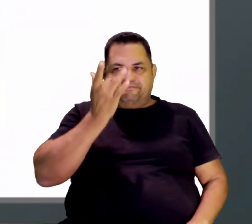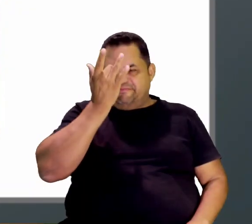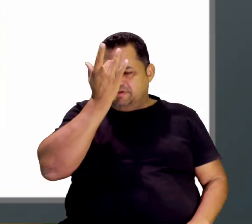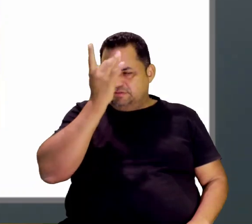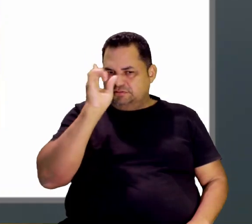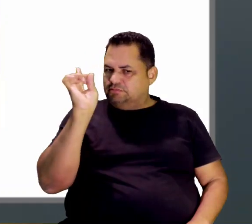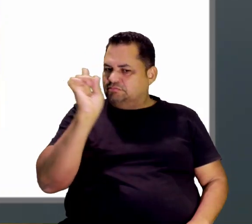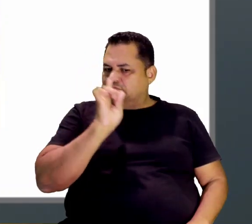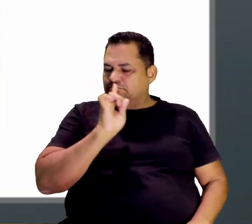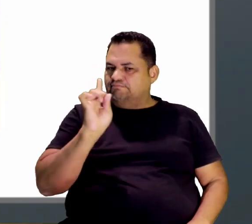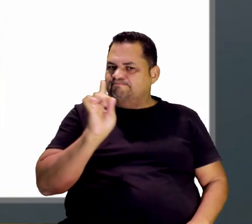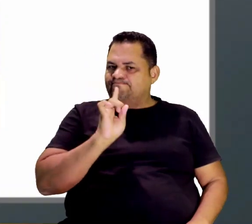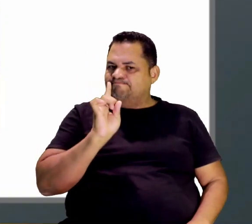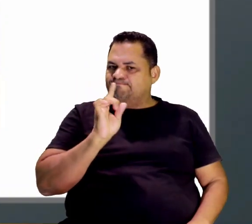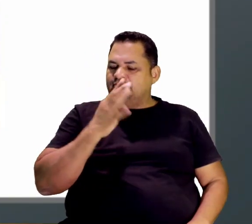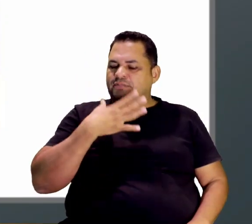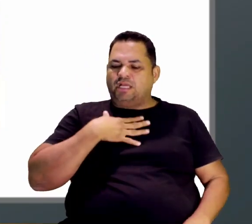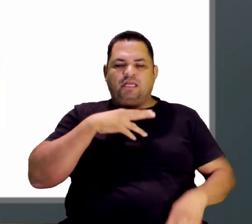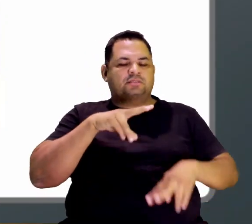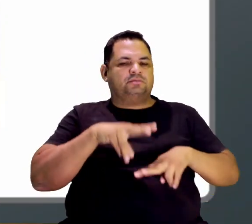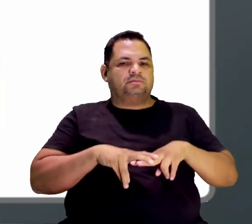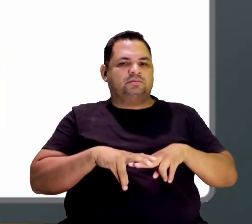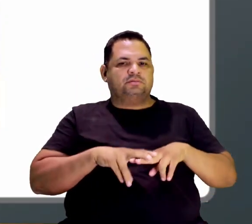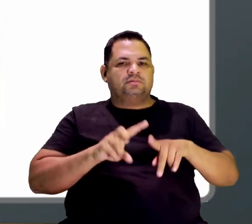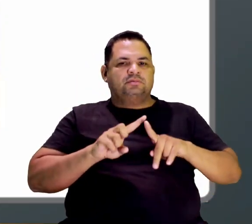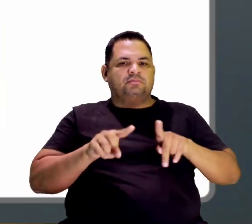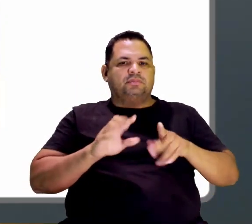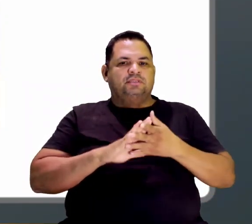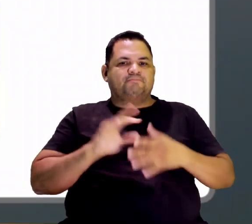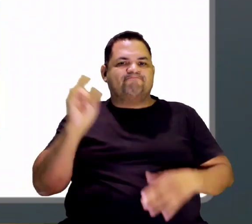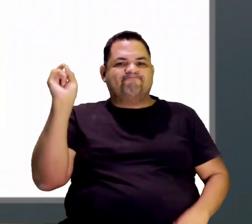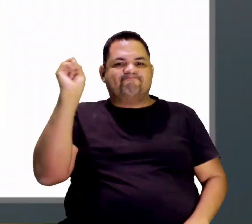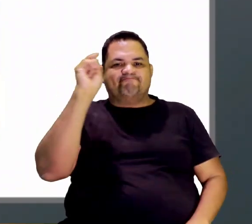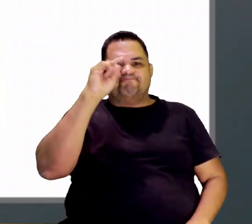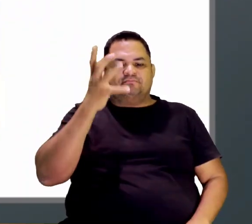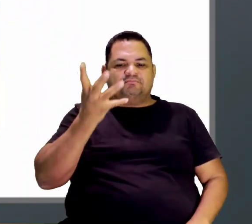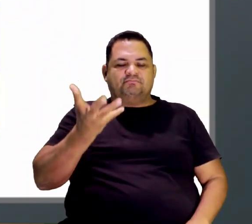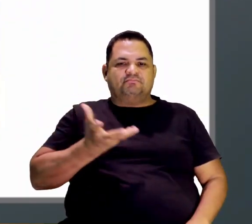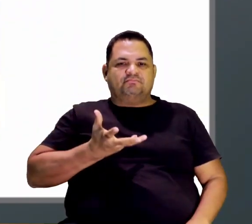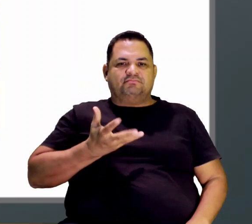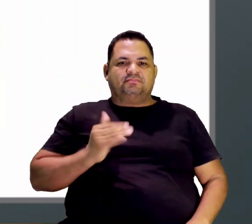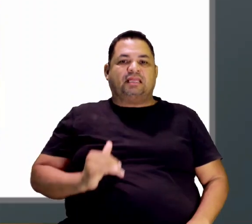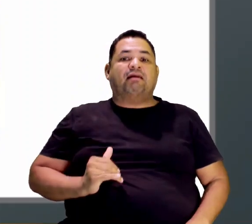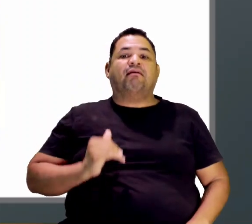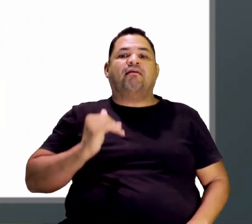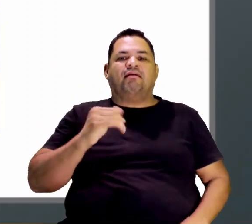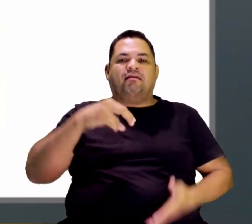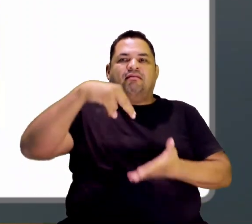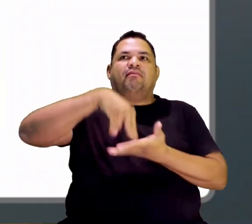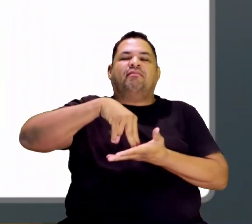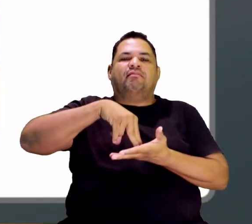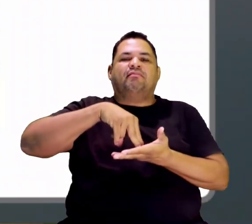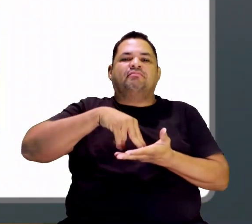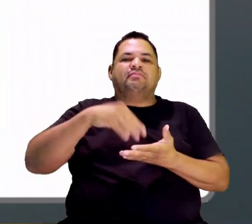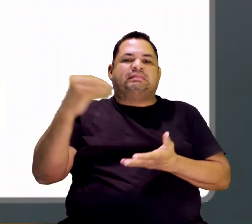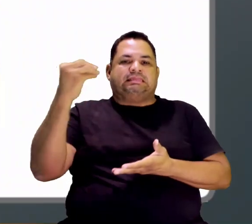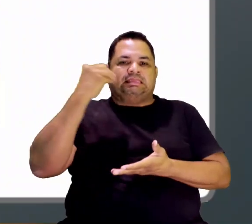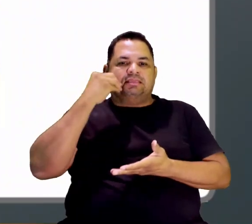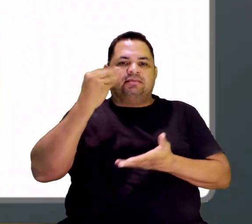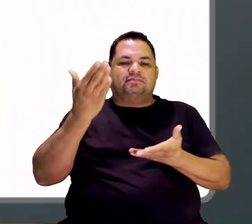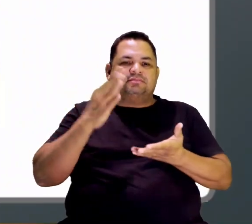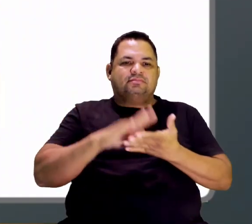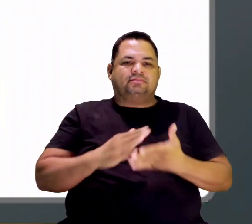tem medidas de 10 metros e um comprimento de 6. As linhas de ataque são de 2